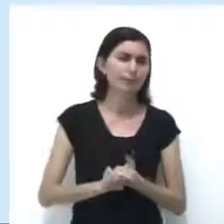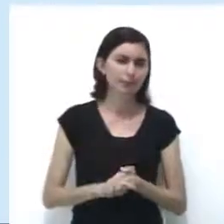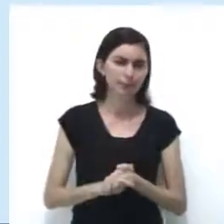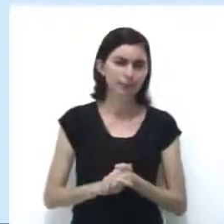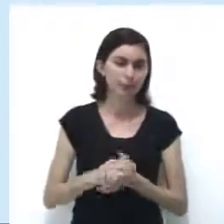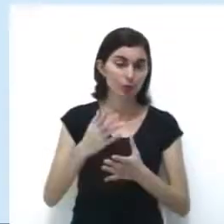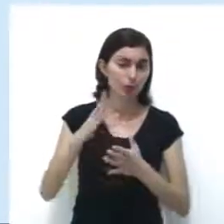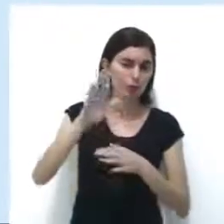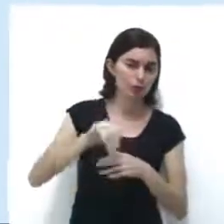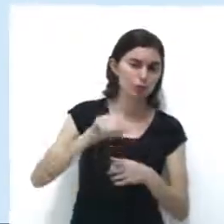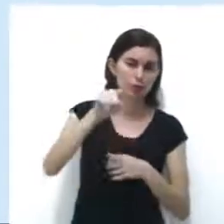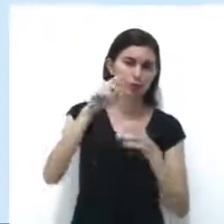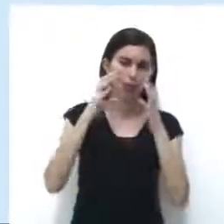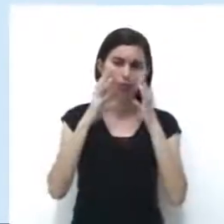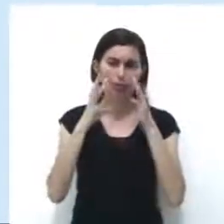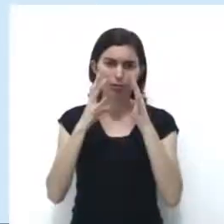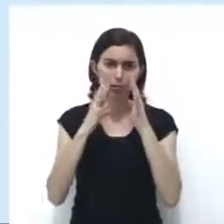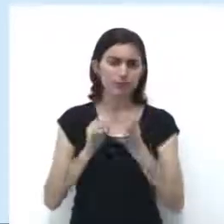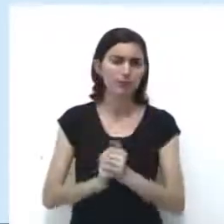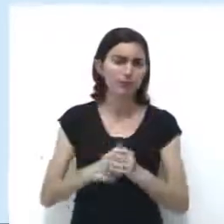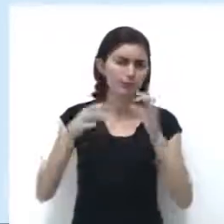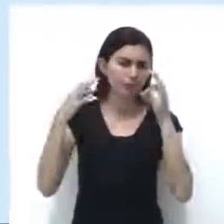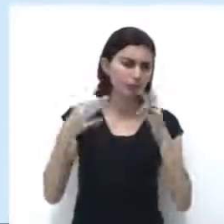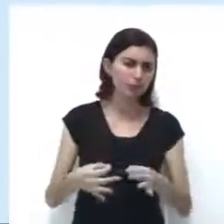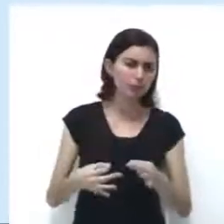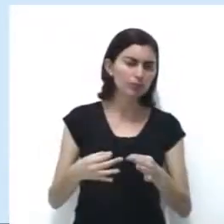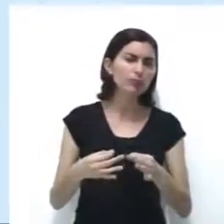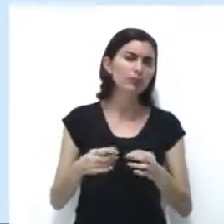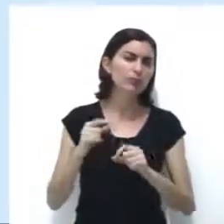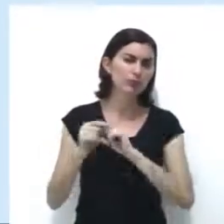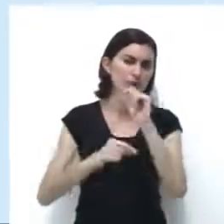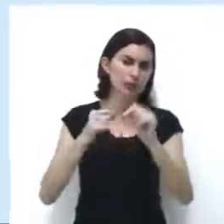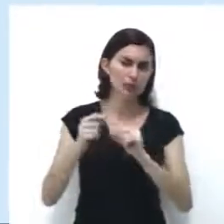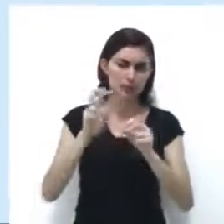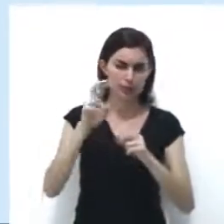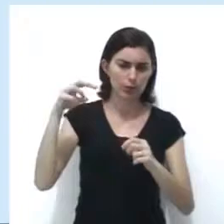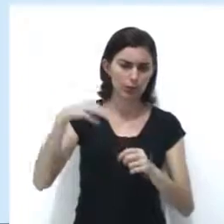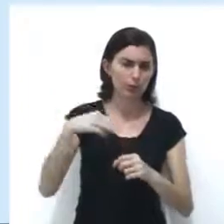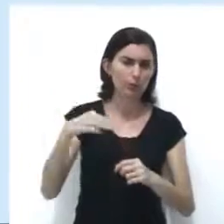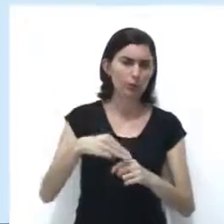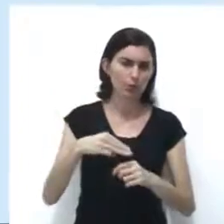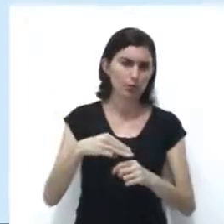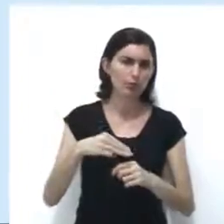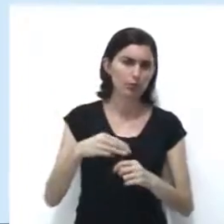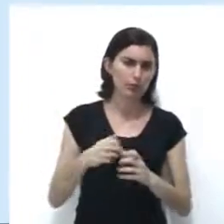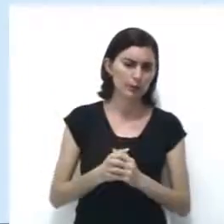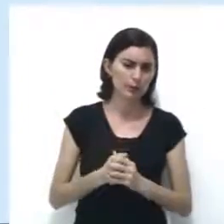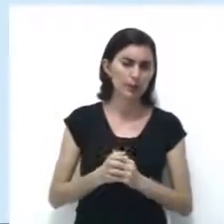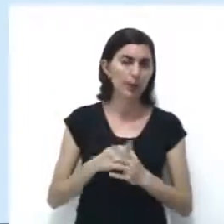aí? Eu quero chamar a sua atenção justamente para que 5 minutos